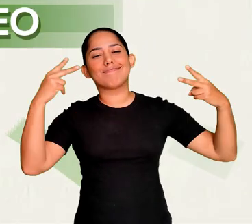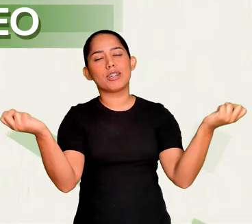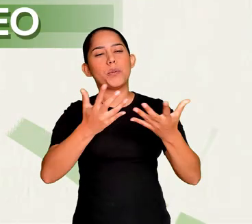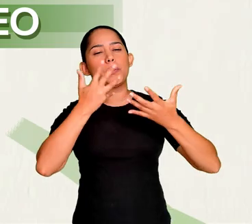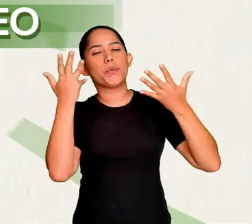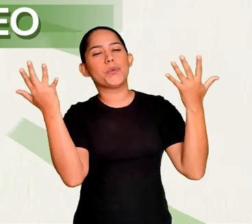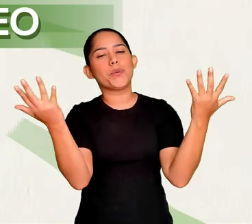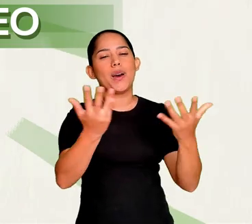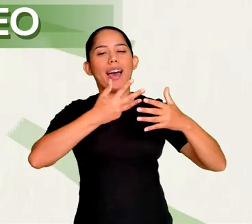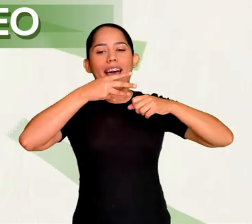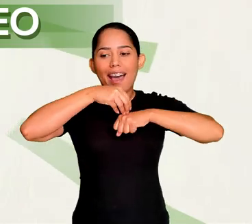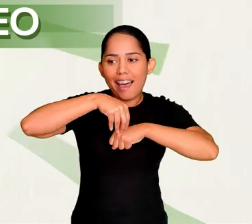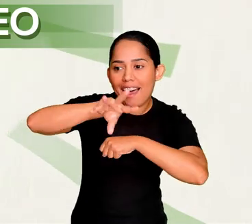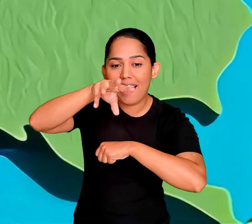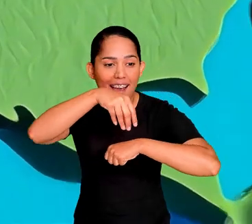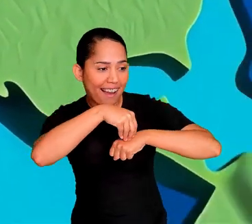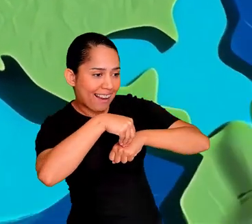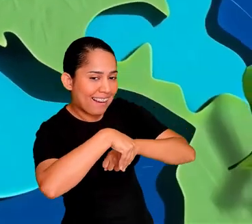canta, traz lição.